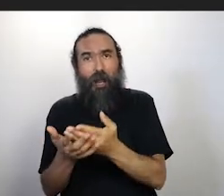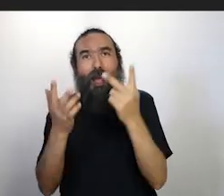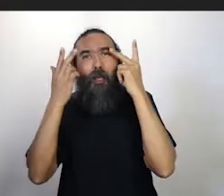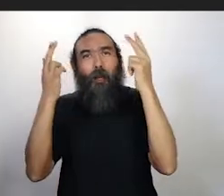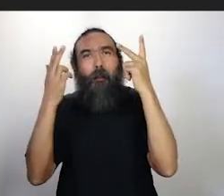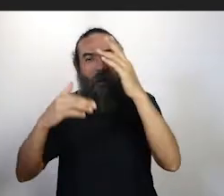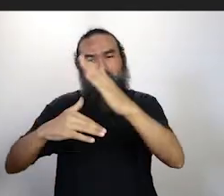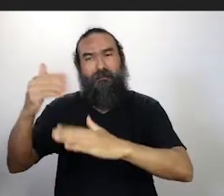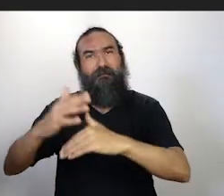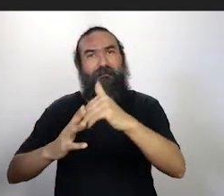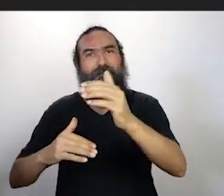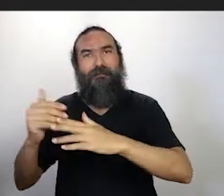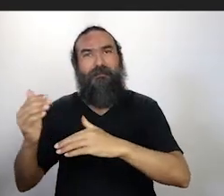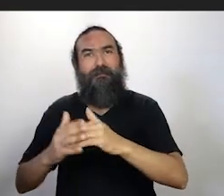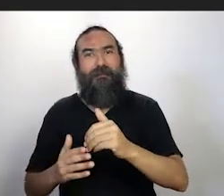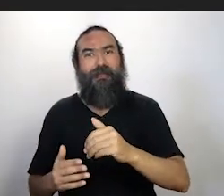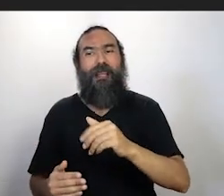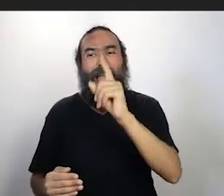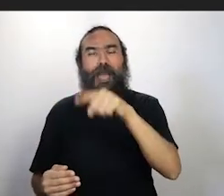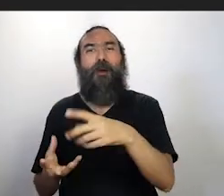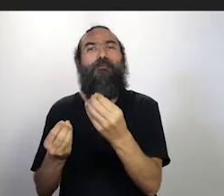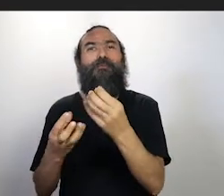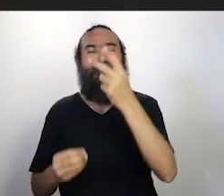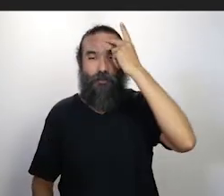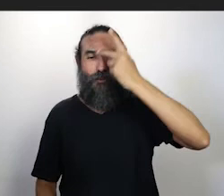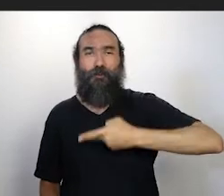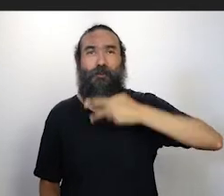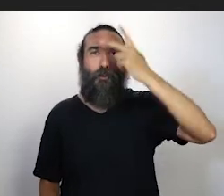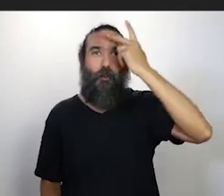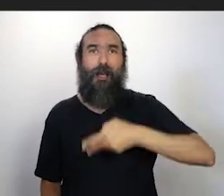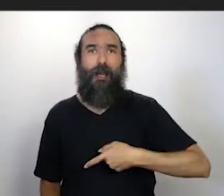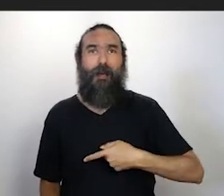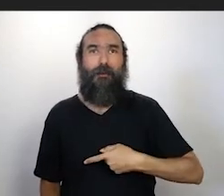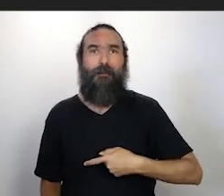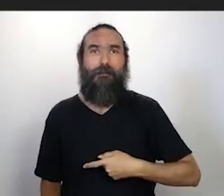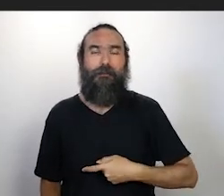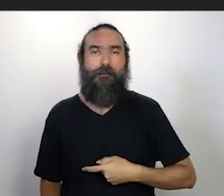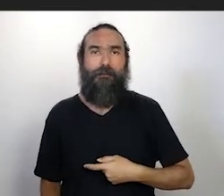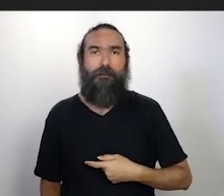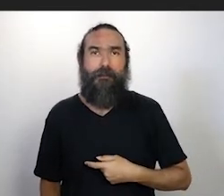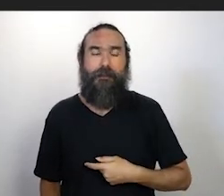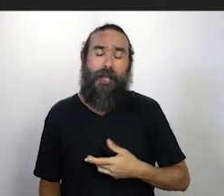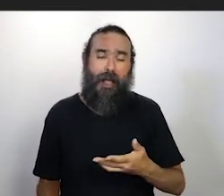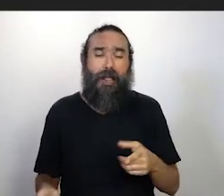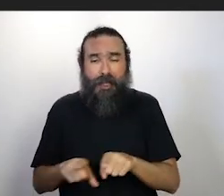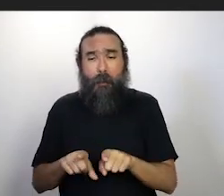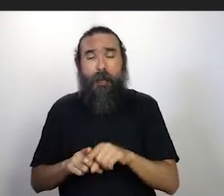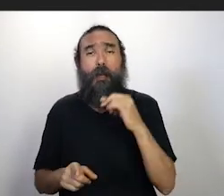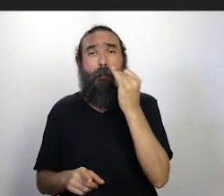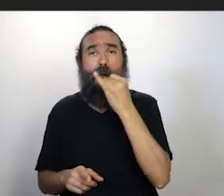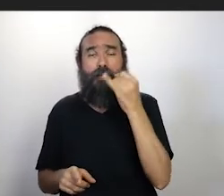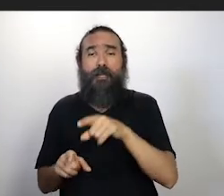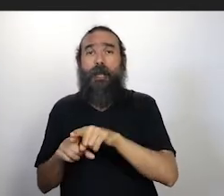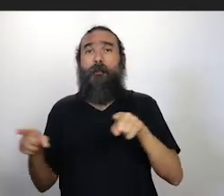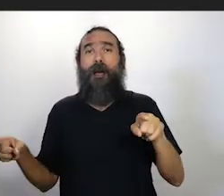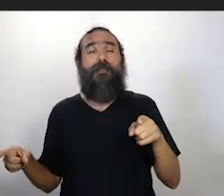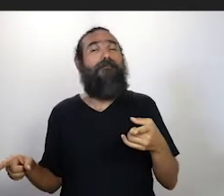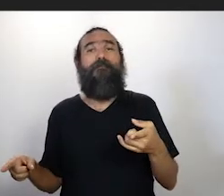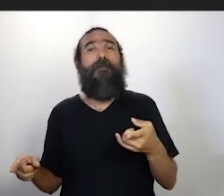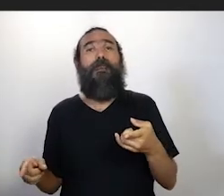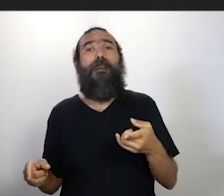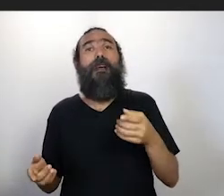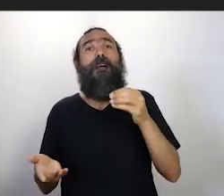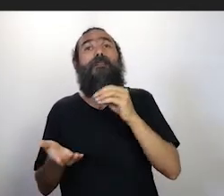lugares, é um modelo de individualidade, de expressão individual, que também é importante, mas que também a gente não